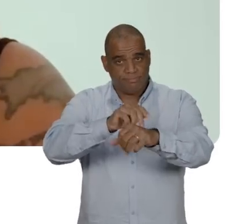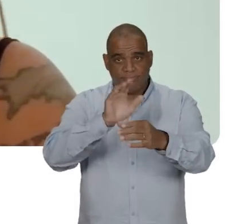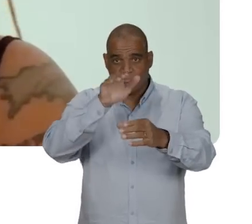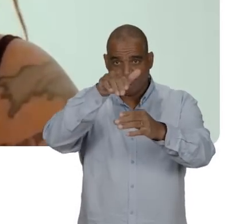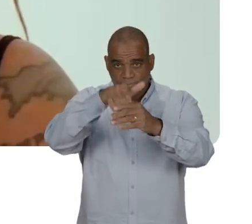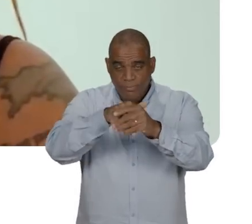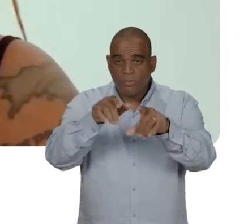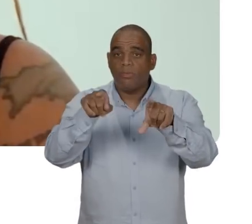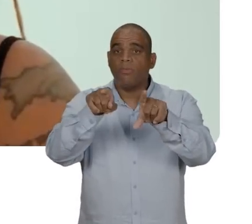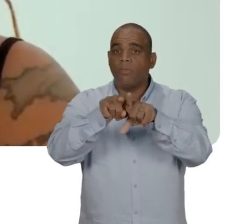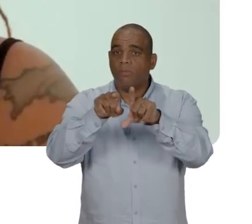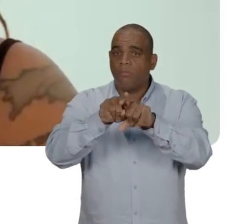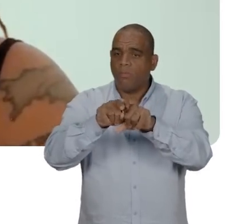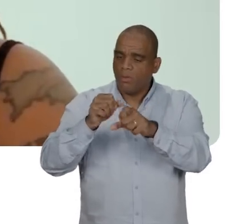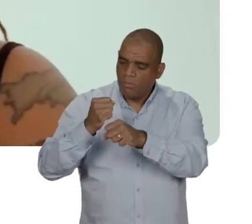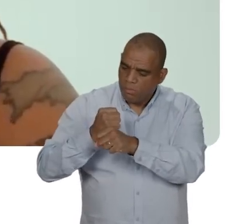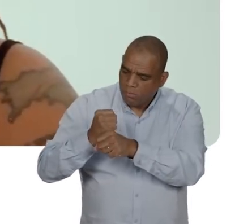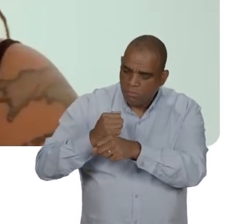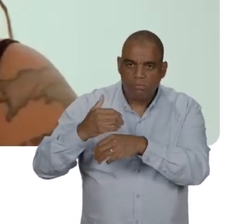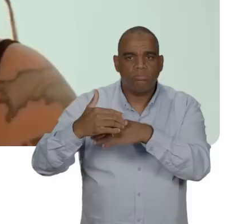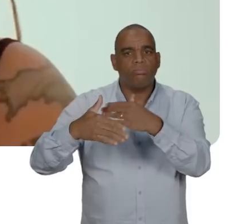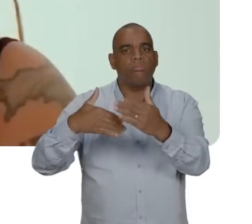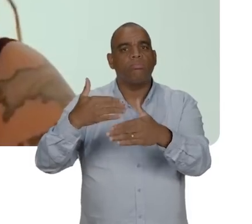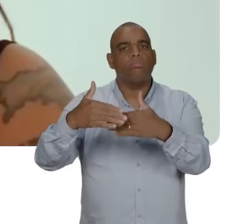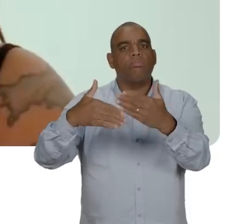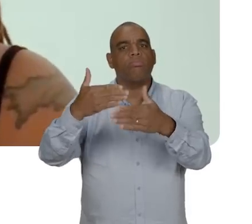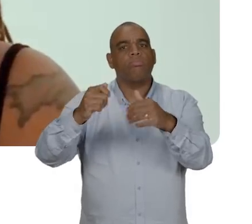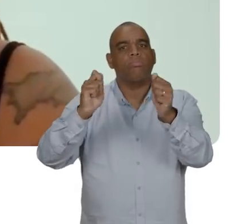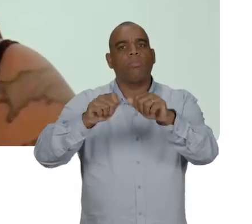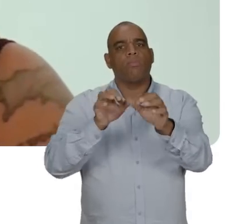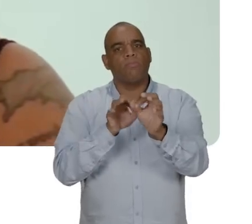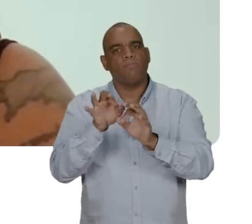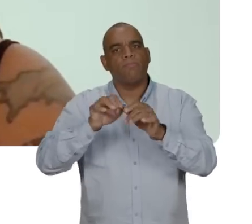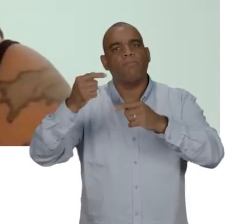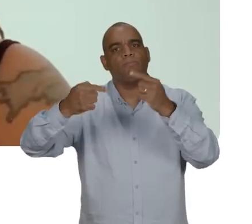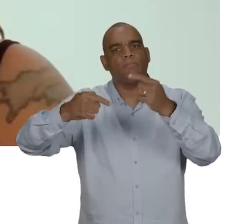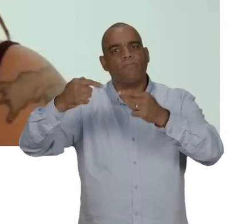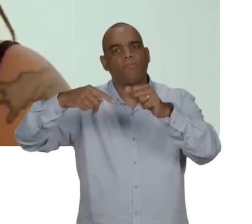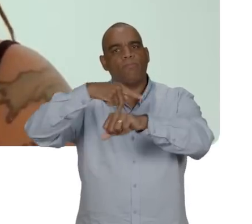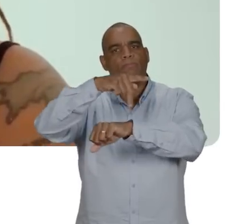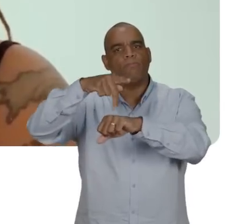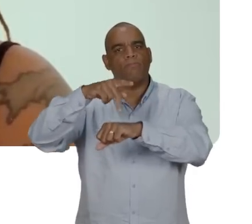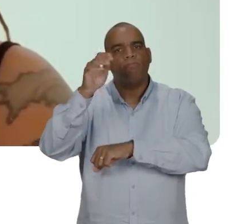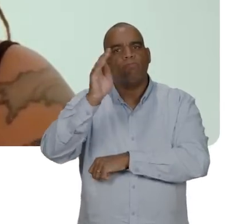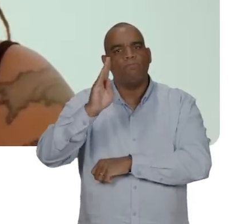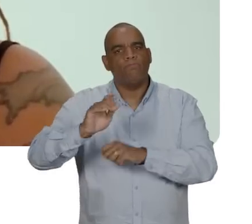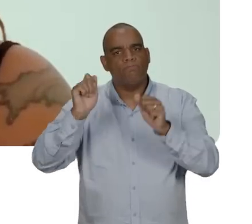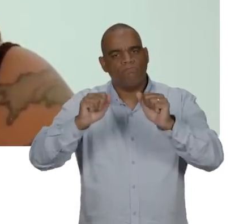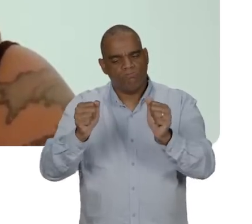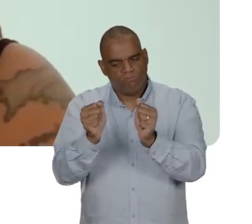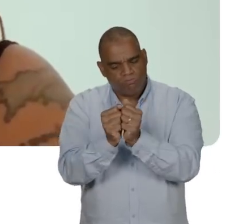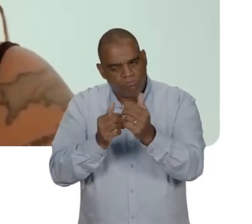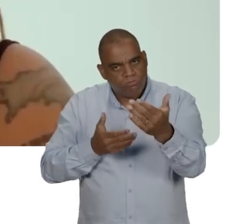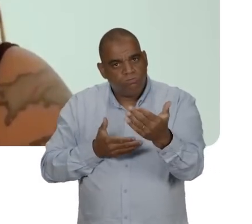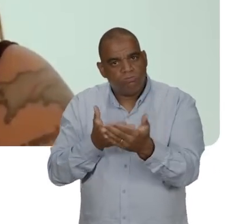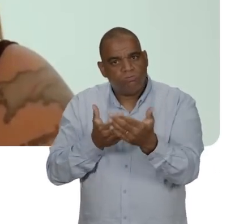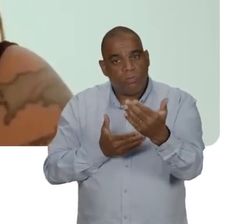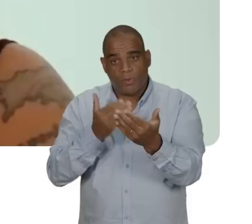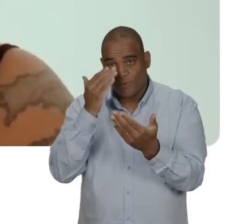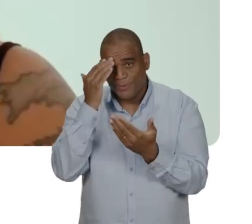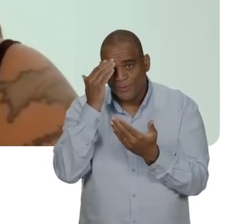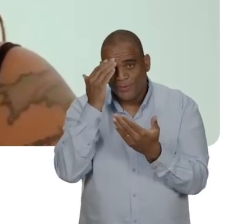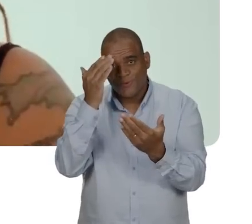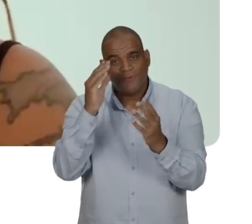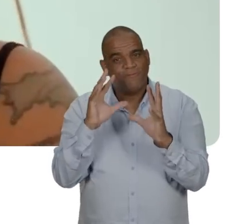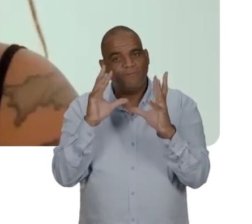concreta nesse momento eleitoral, mas também em toda a construção aí desse projeto político de país que a gente faz